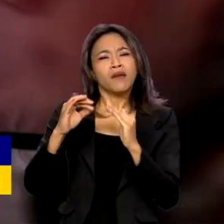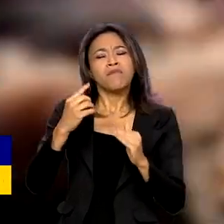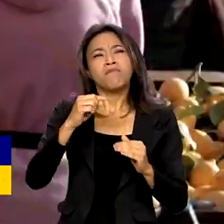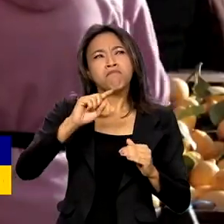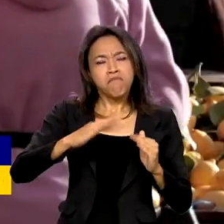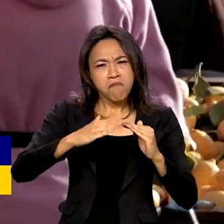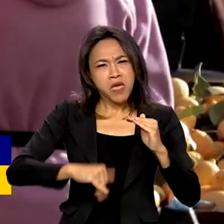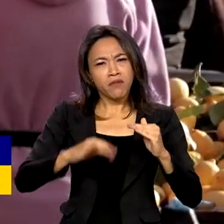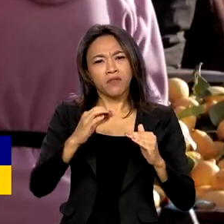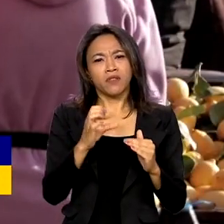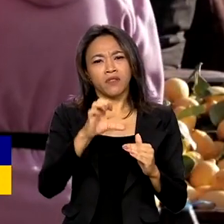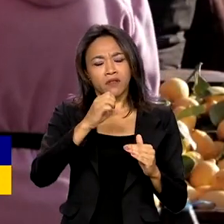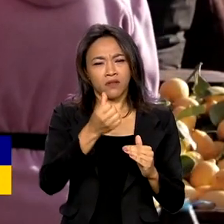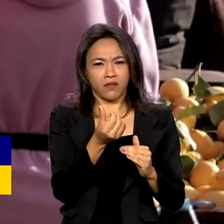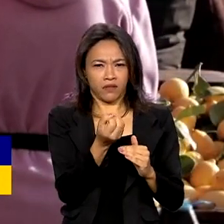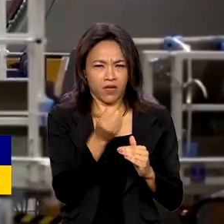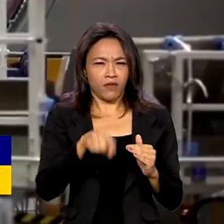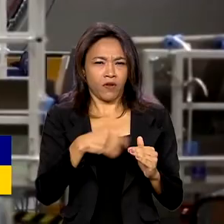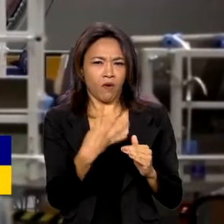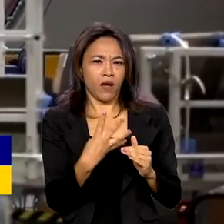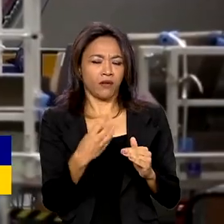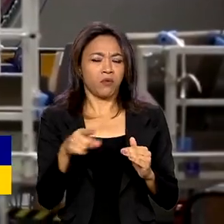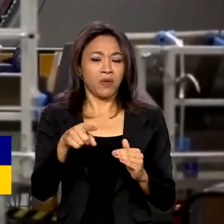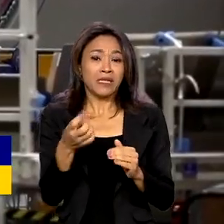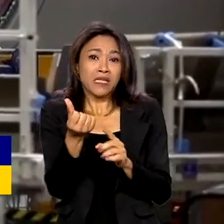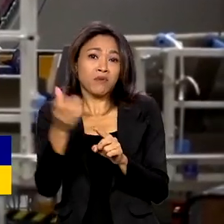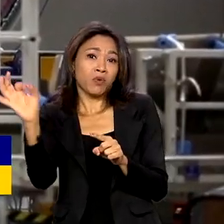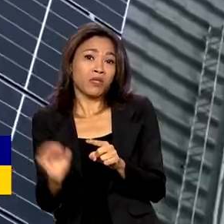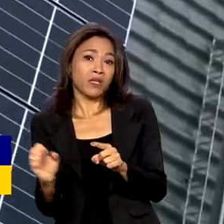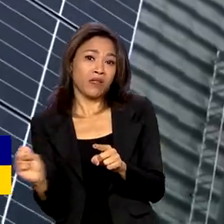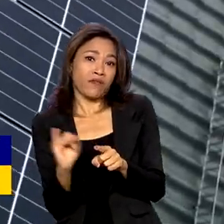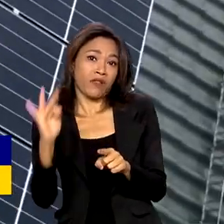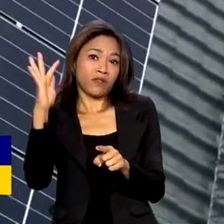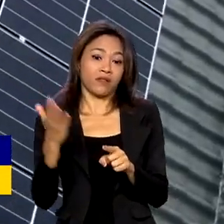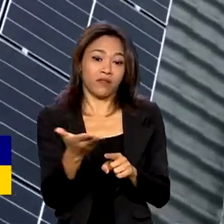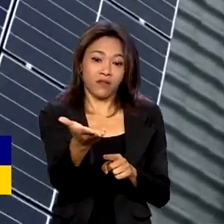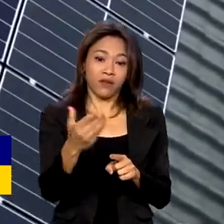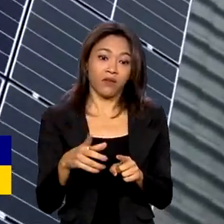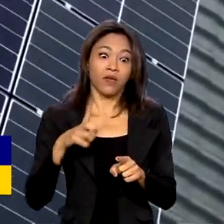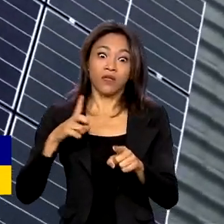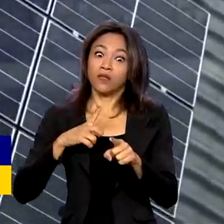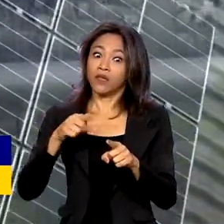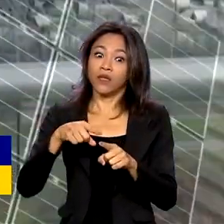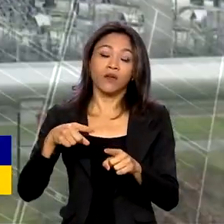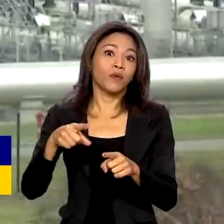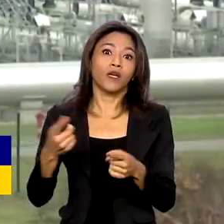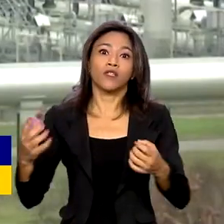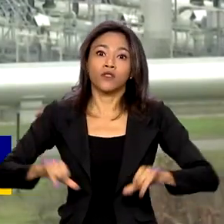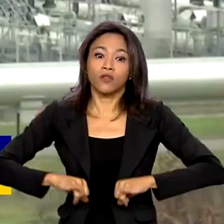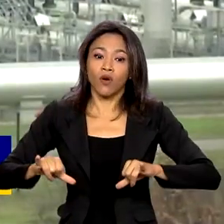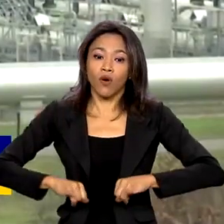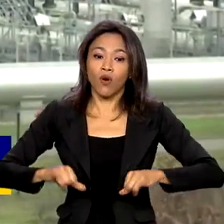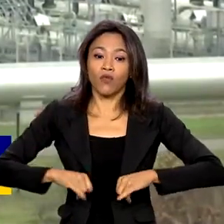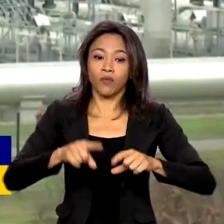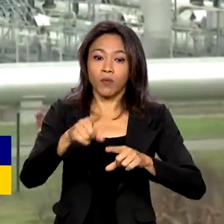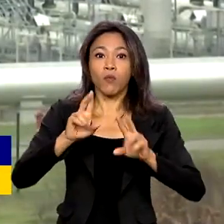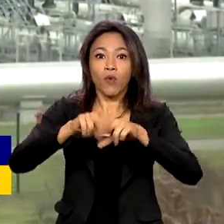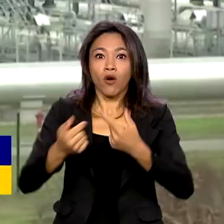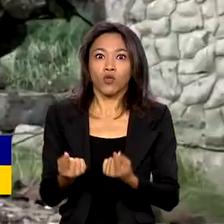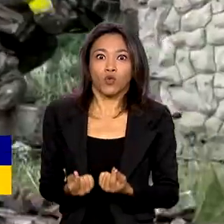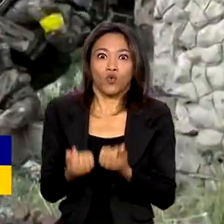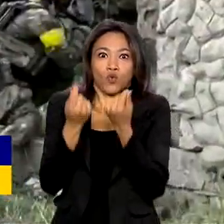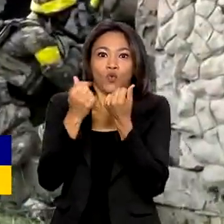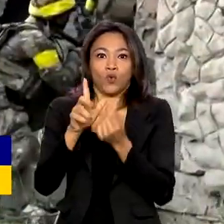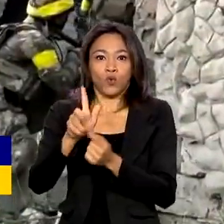ano, inflação de quase 6%. Um país cheio de indústrias sofre particularmente com o aumento do custo do gás e da